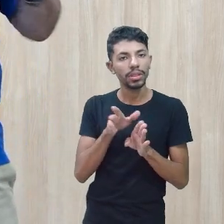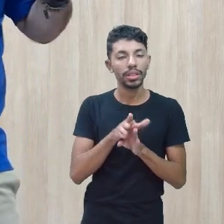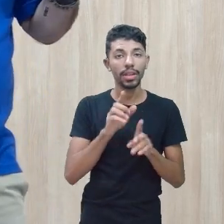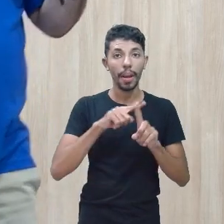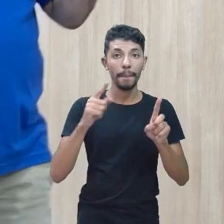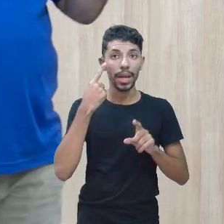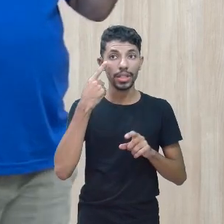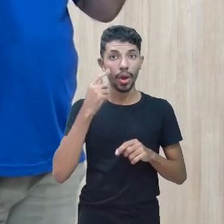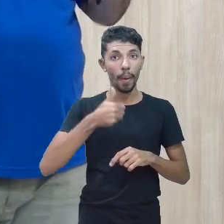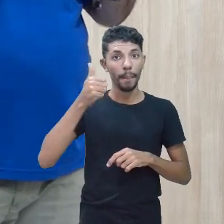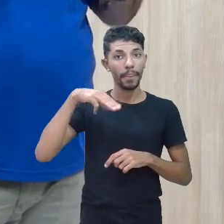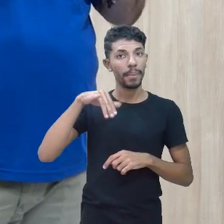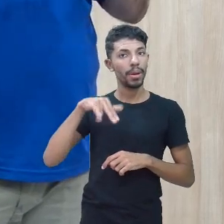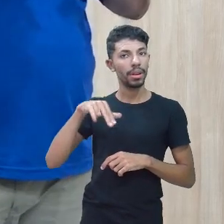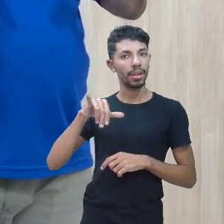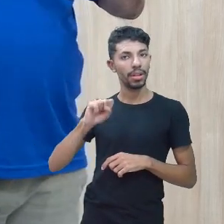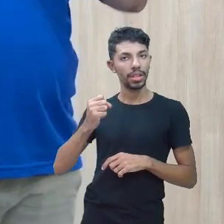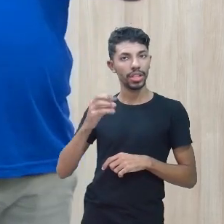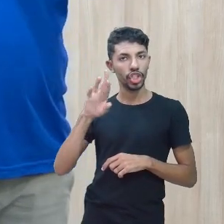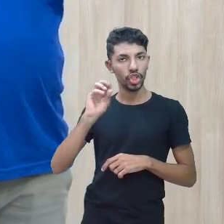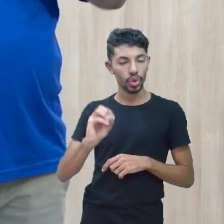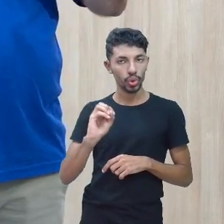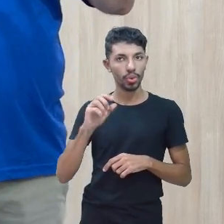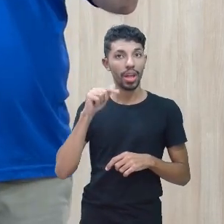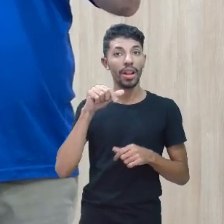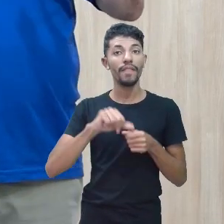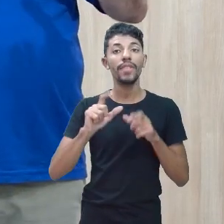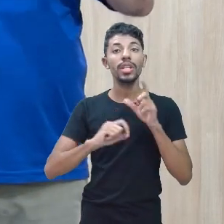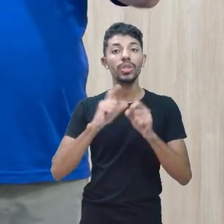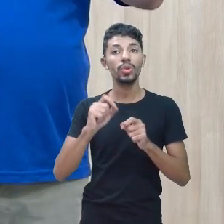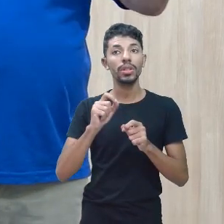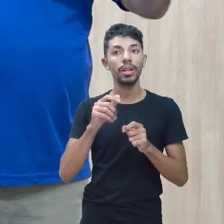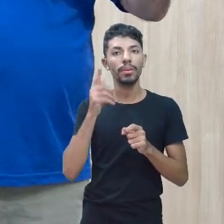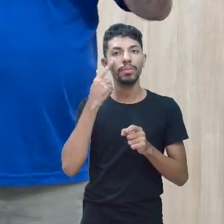parlamento, ele vai atuar para que aqueles